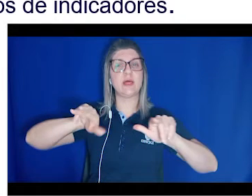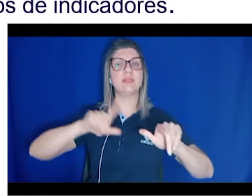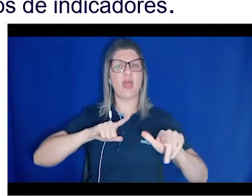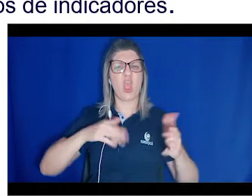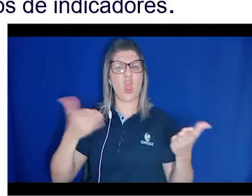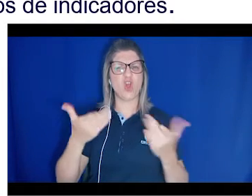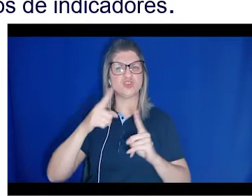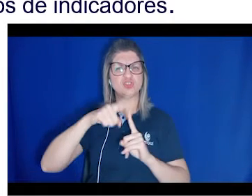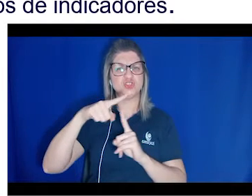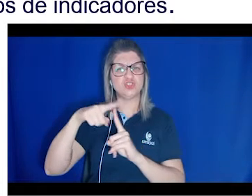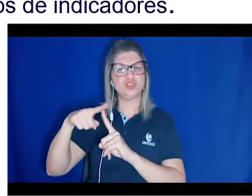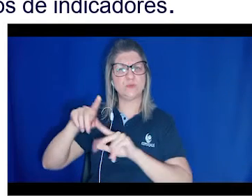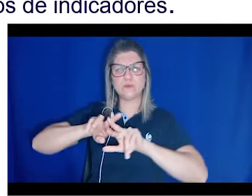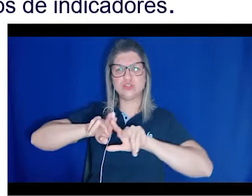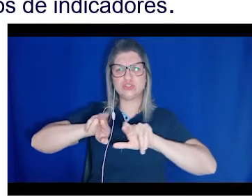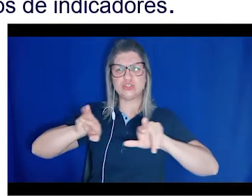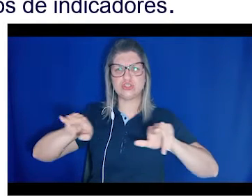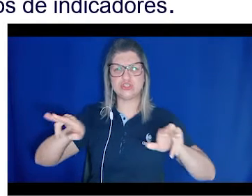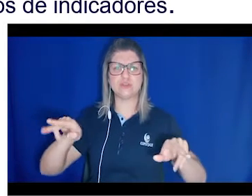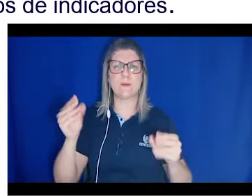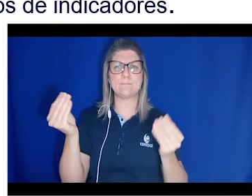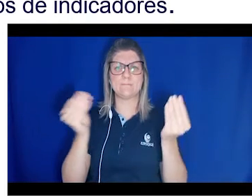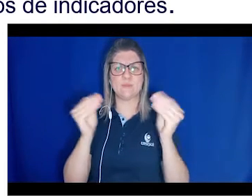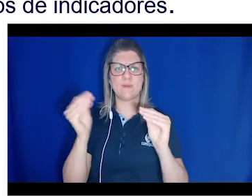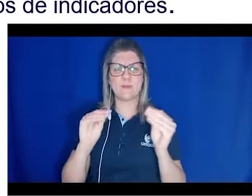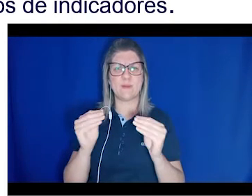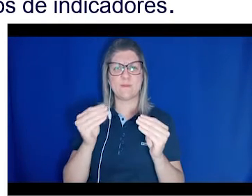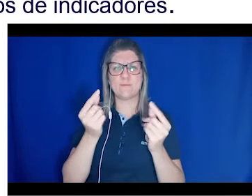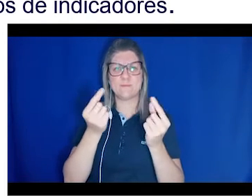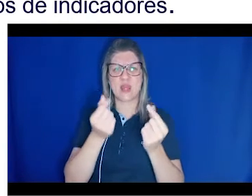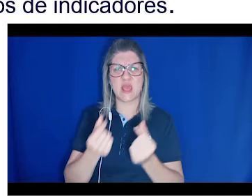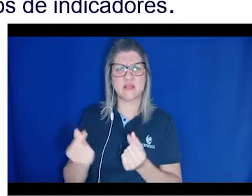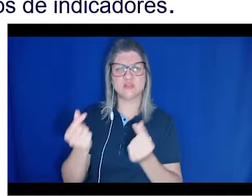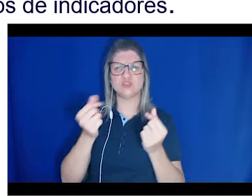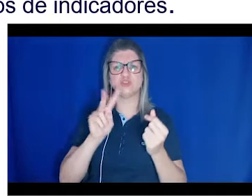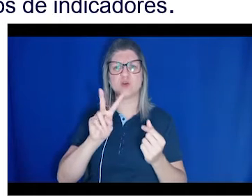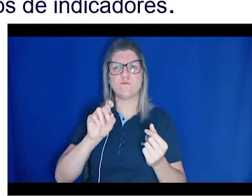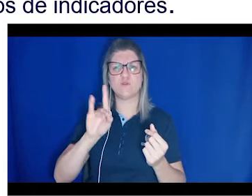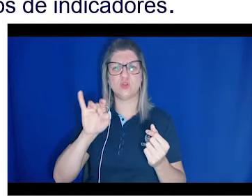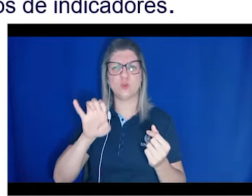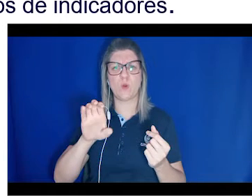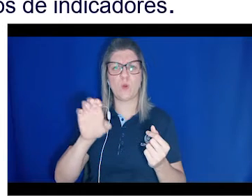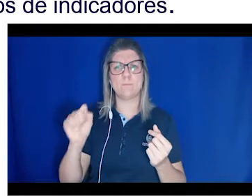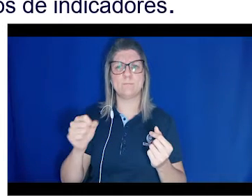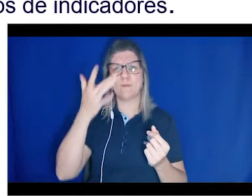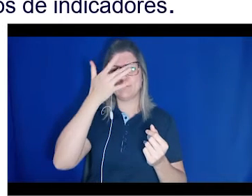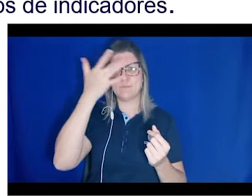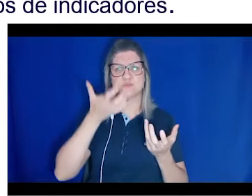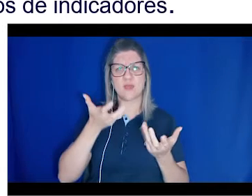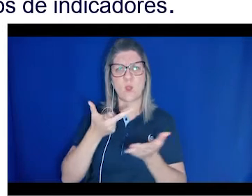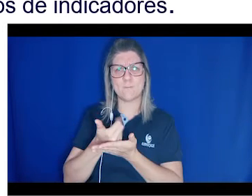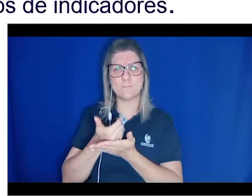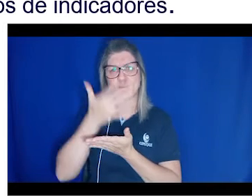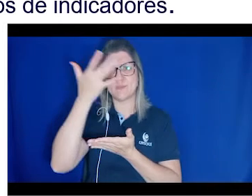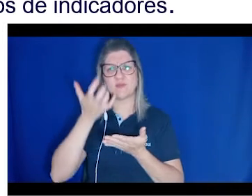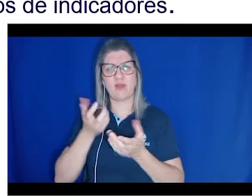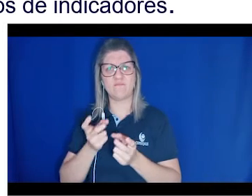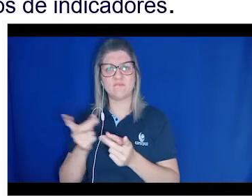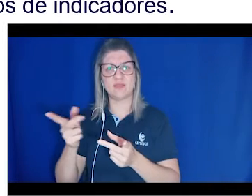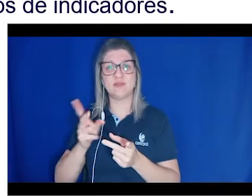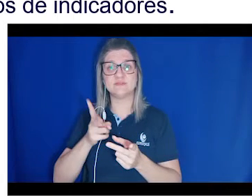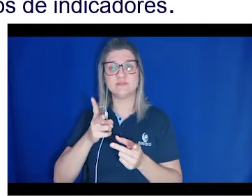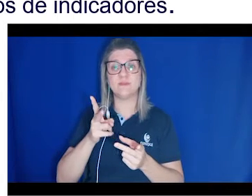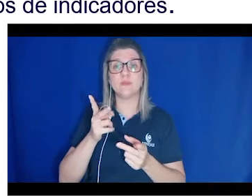indicadores, muitas combinações entre preços, volumes, quantidade de pessoas querendo comprar e vender, sempre